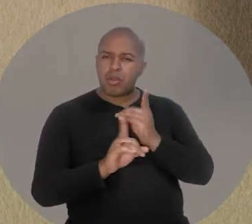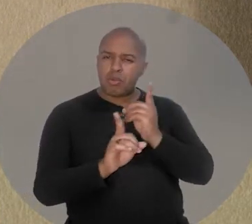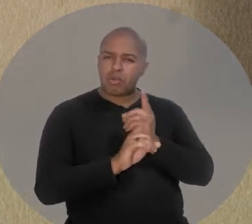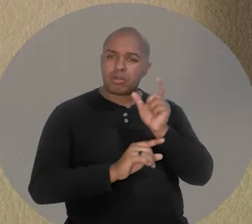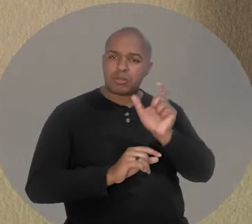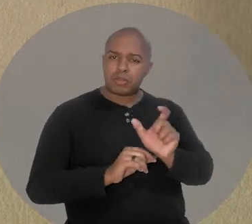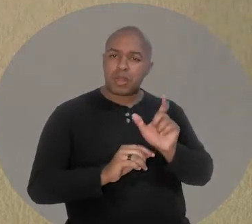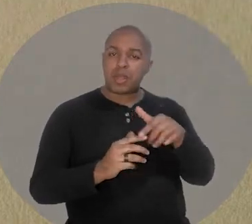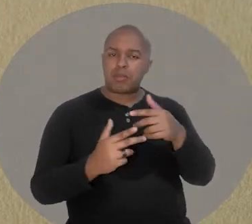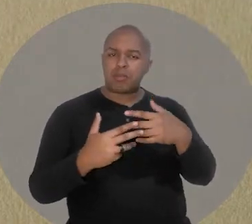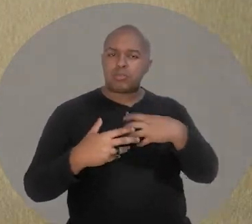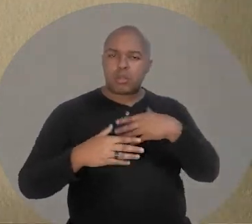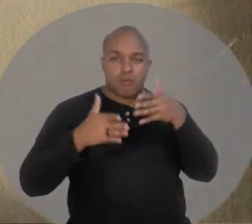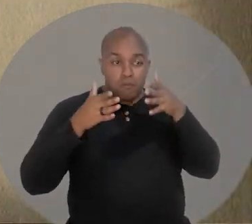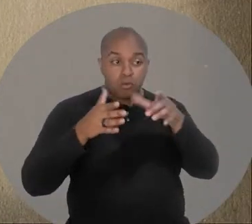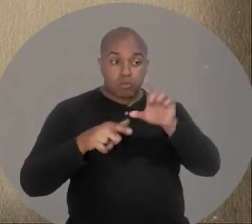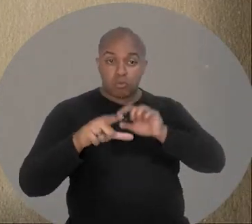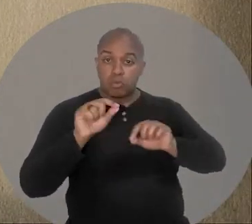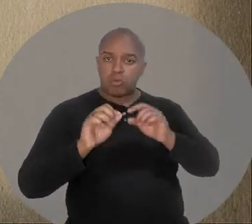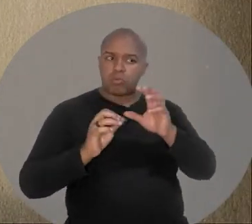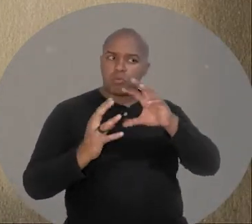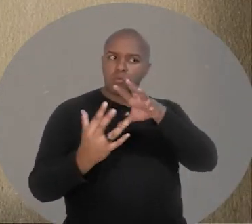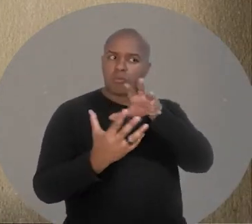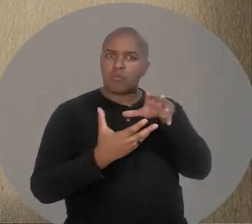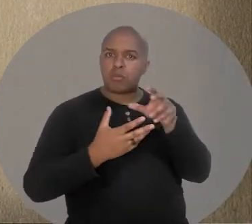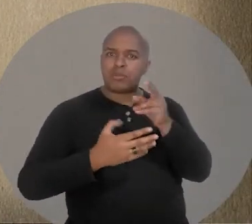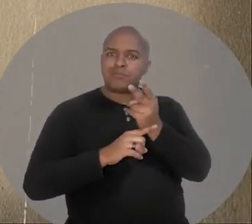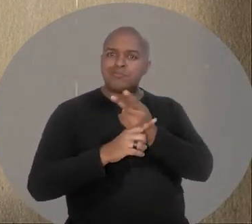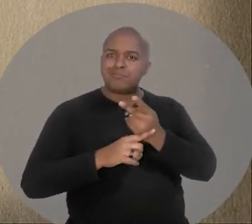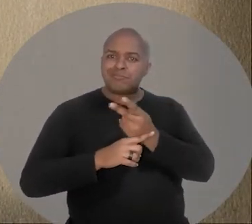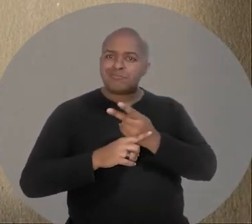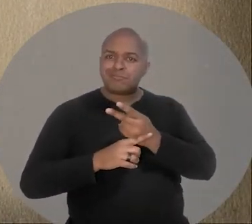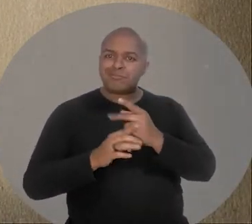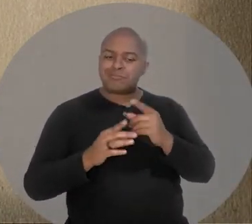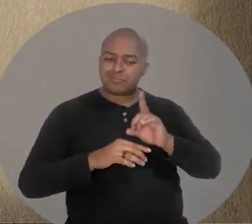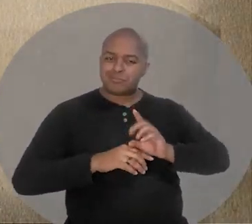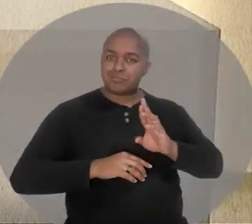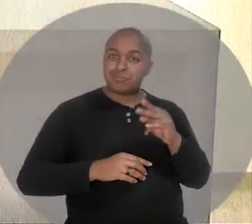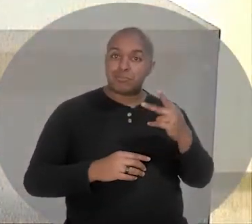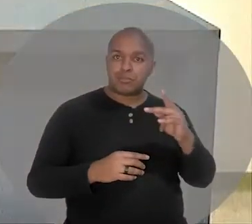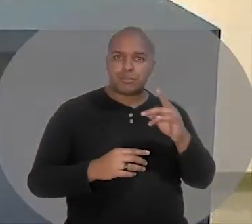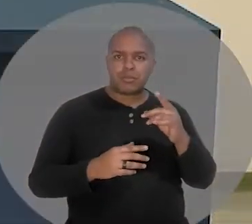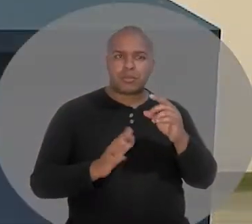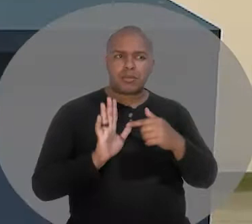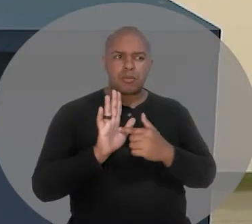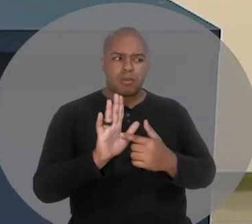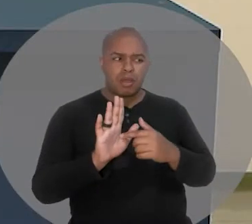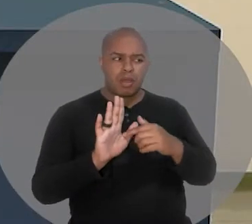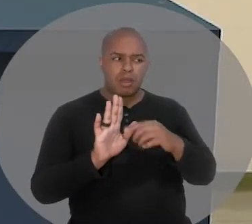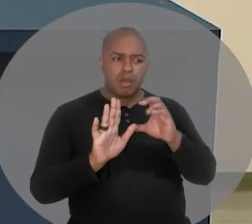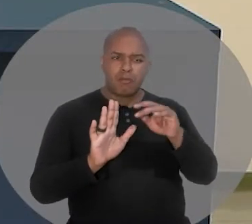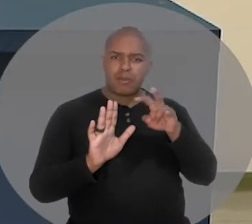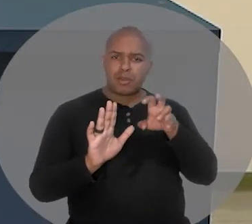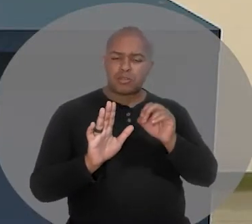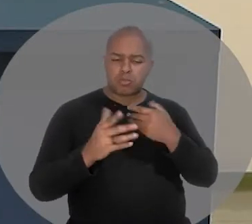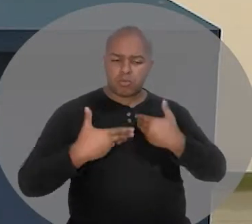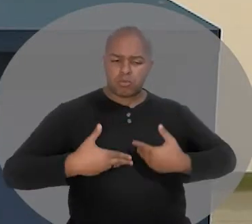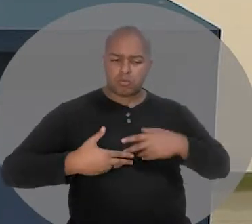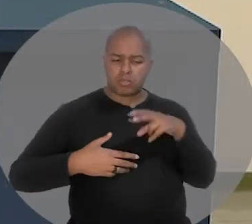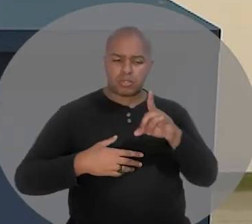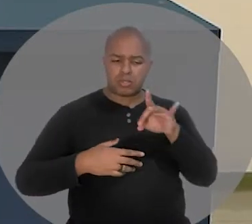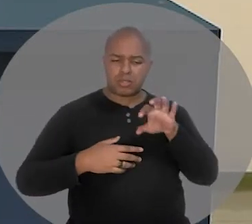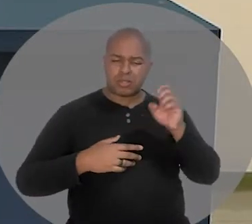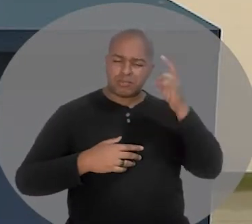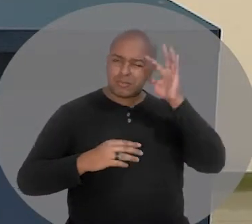deficiências presentes nelas foi o foco escolhido como universo de investigação em meu doutorado. Espelho convexo, o